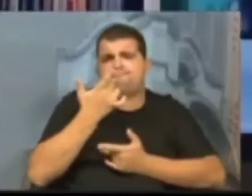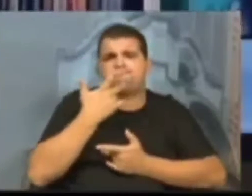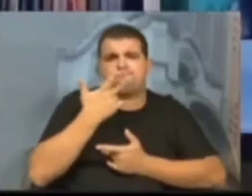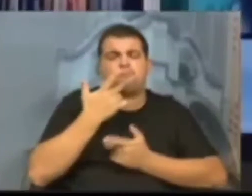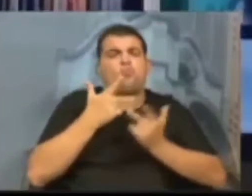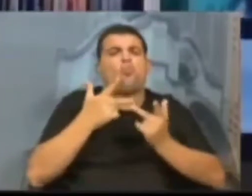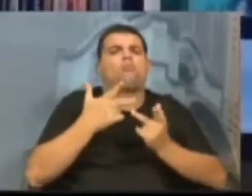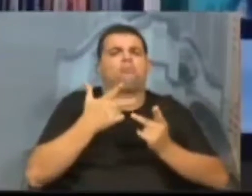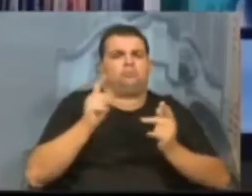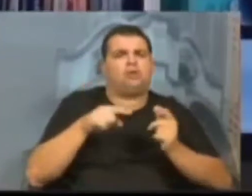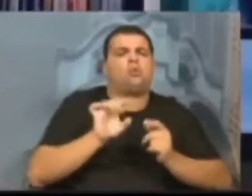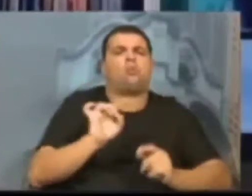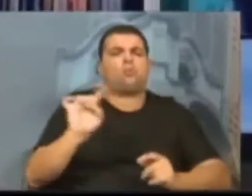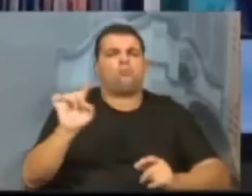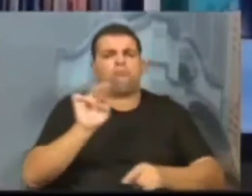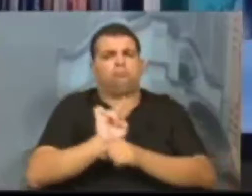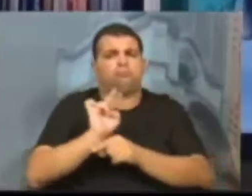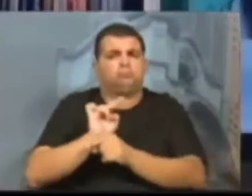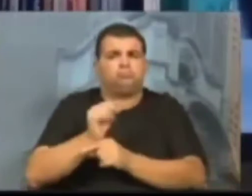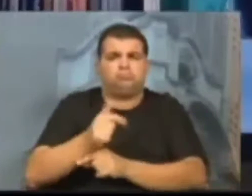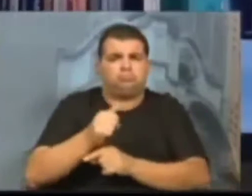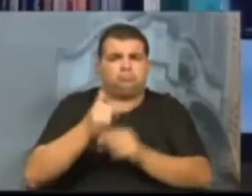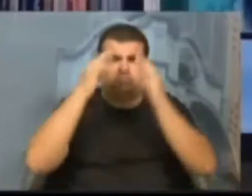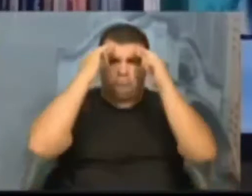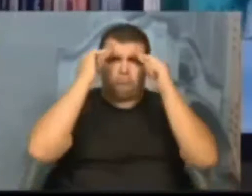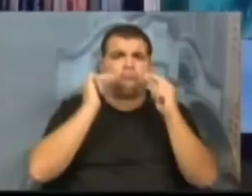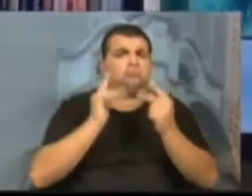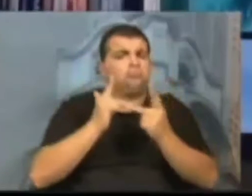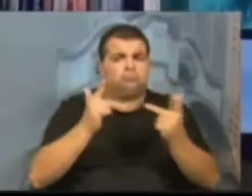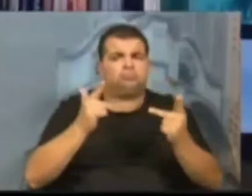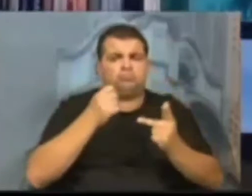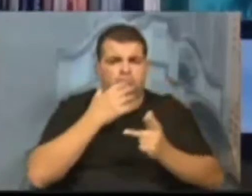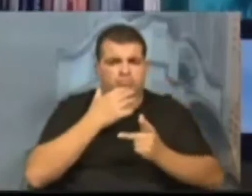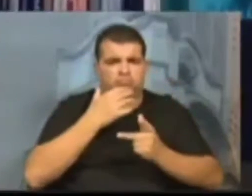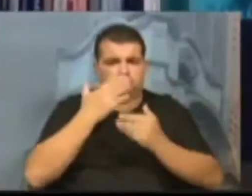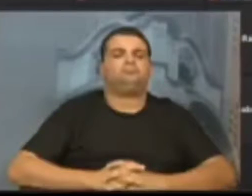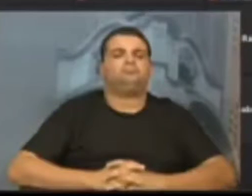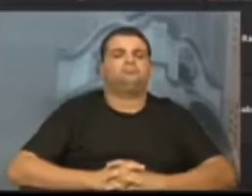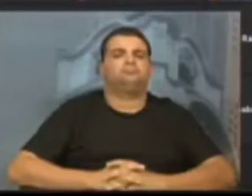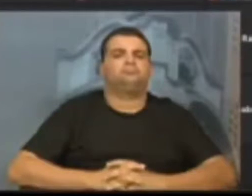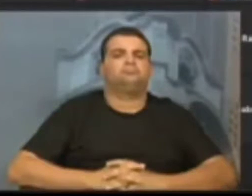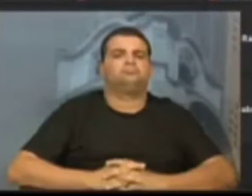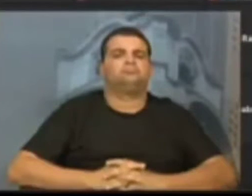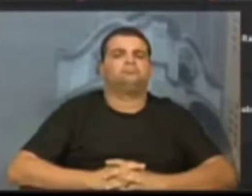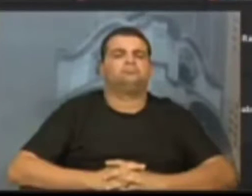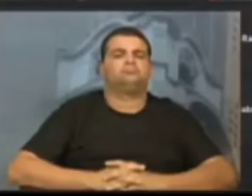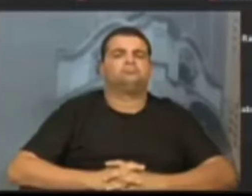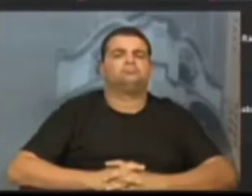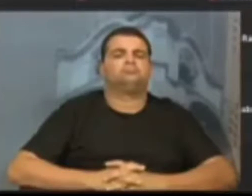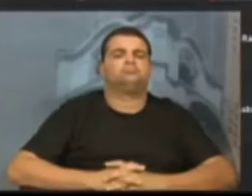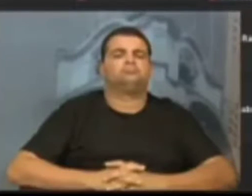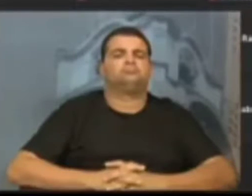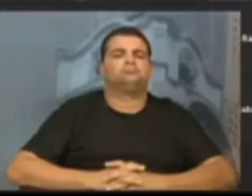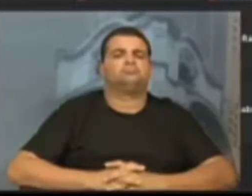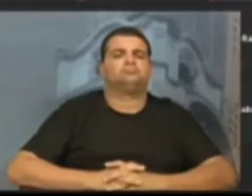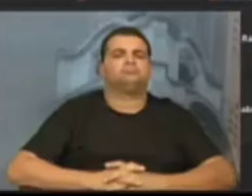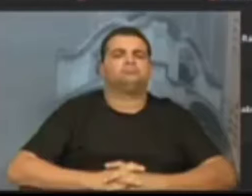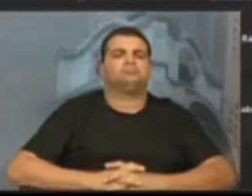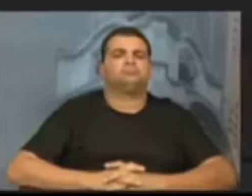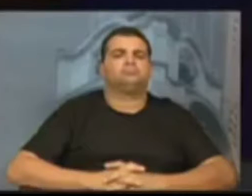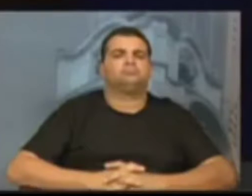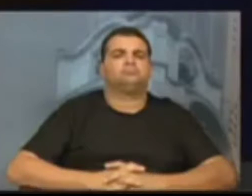não é. Então vamos cuidar um pouquinho, né? Vamos respeitar, que eu acho que é o que vale a pena aqui. Obrigado. Bom, faço coro ao que já foi